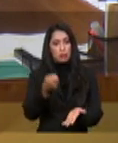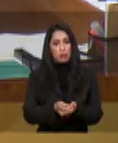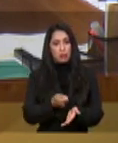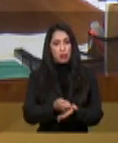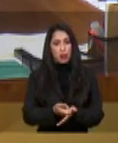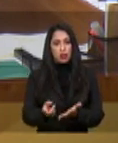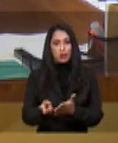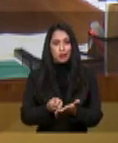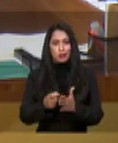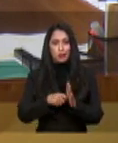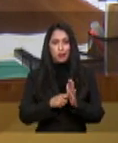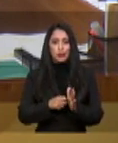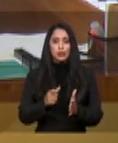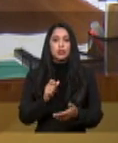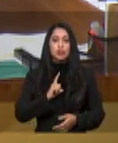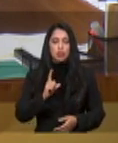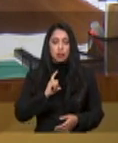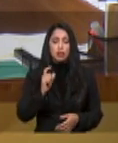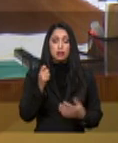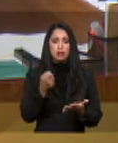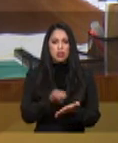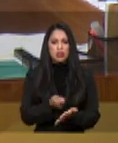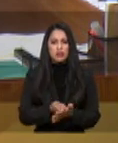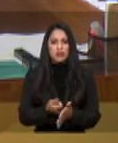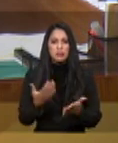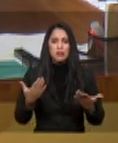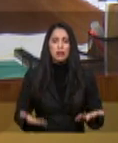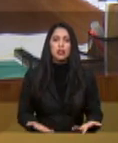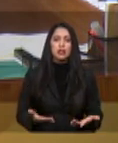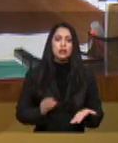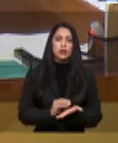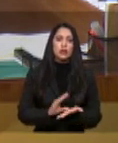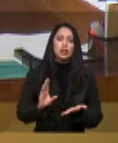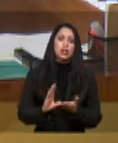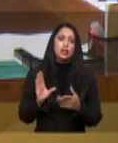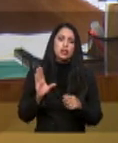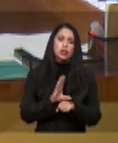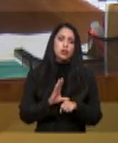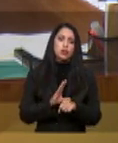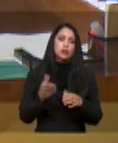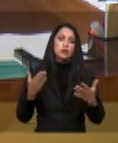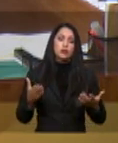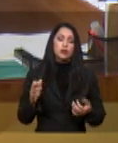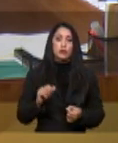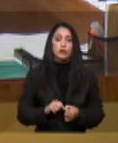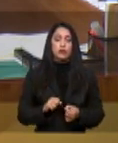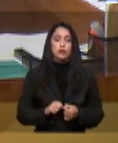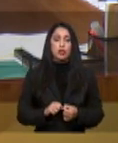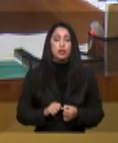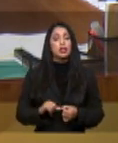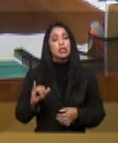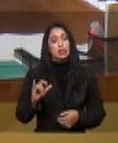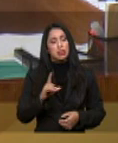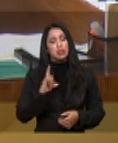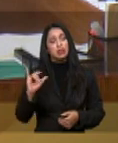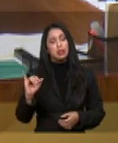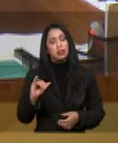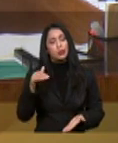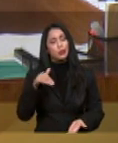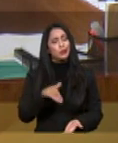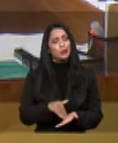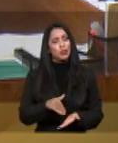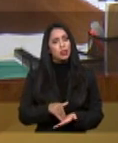fundamental de contribuir se ainda pendente o crédito de constituição definitiva? Importaria, no mínimo, esperar